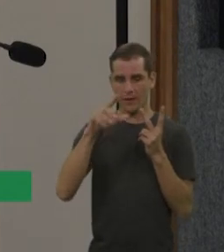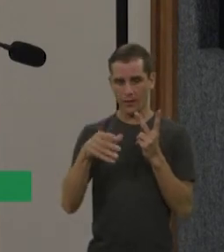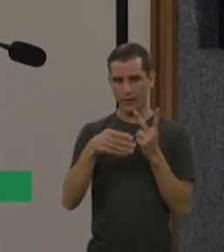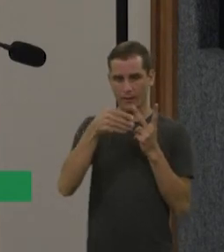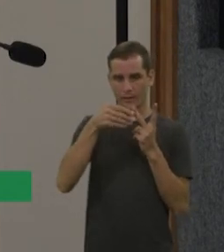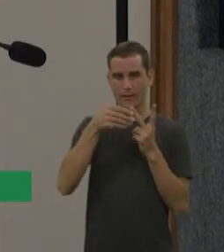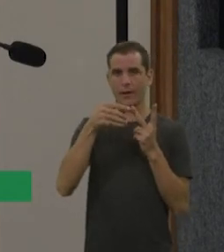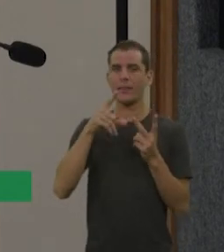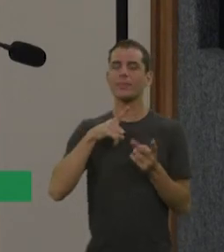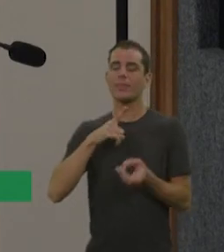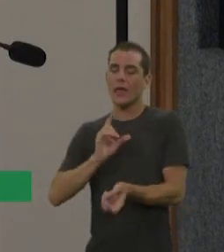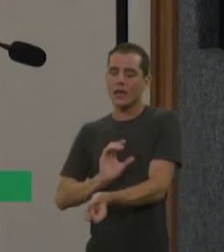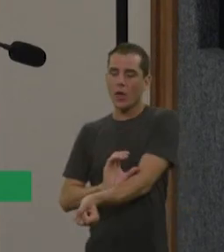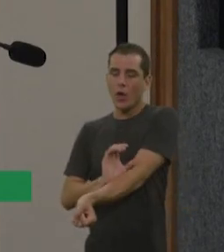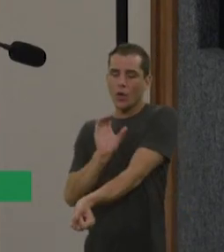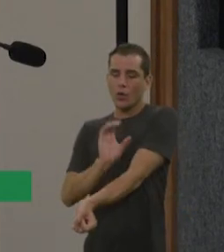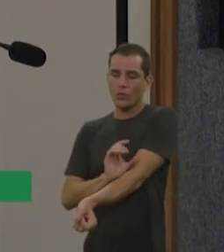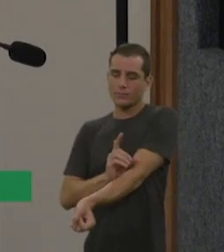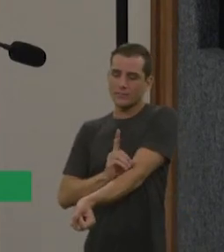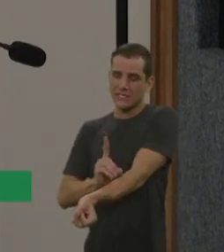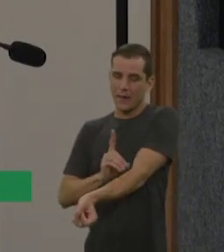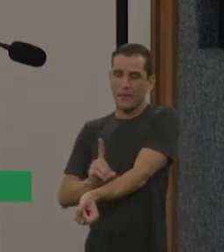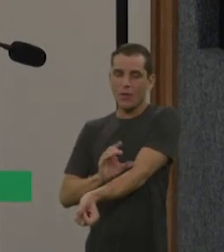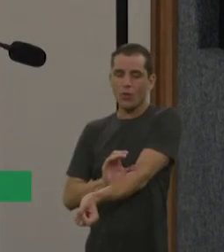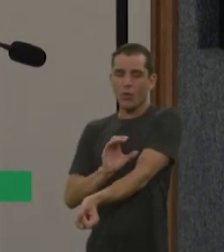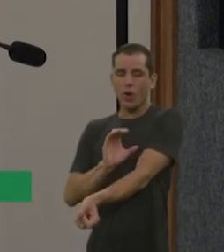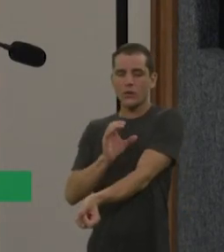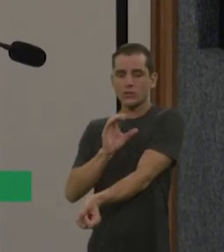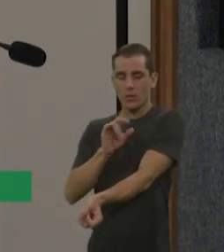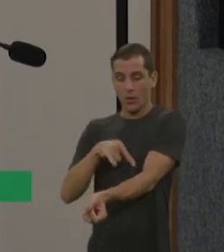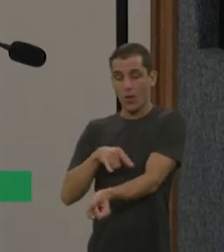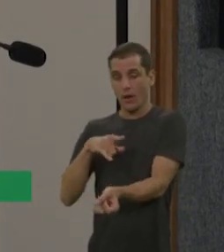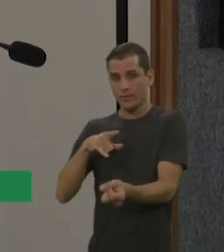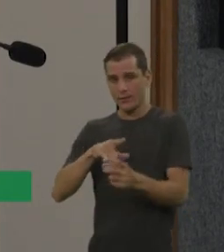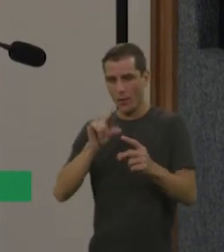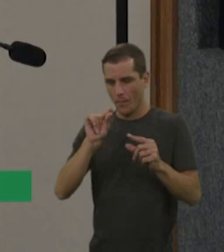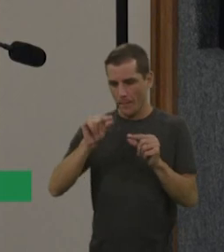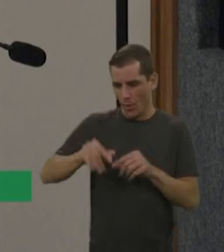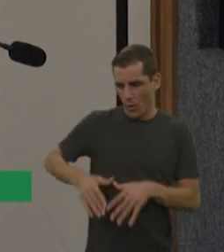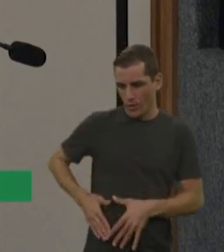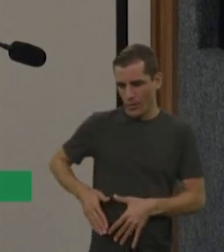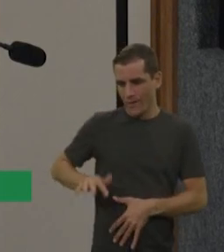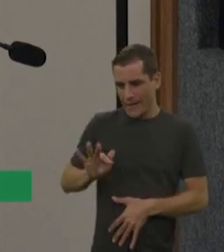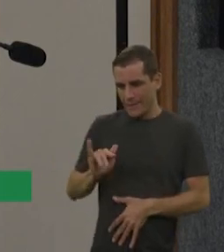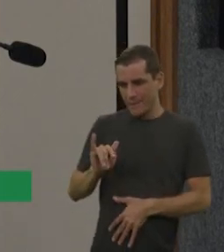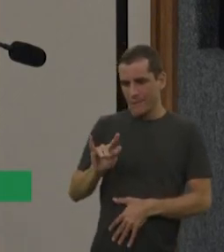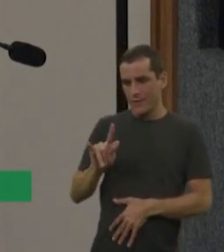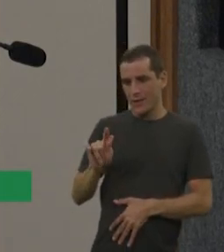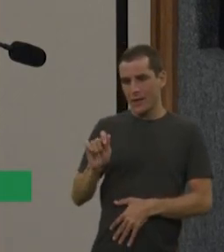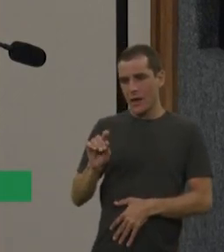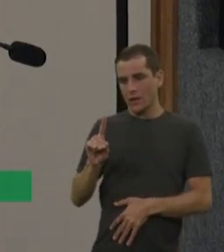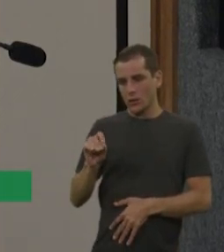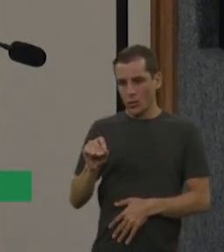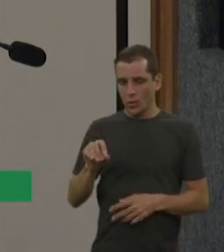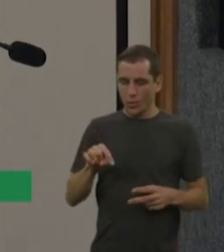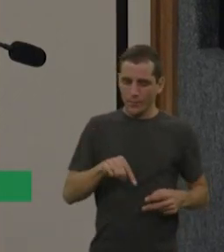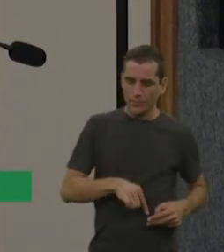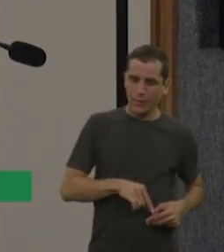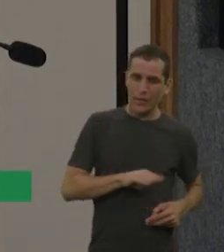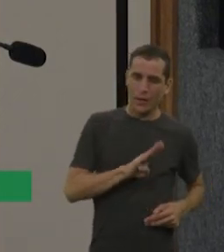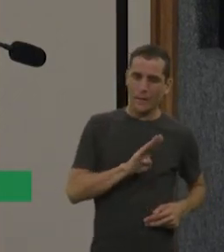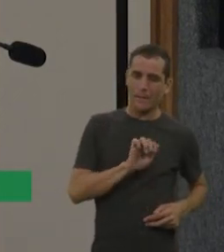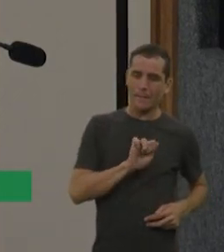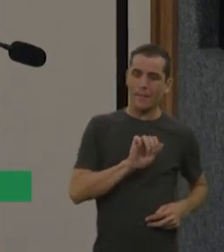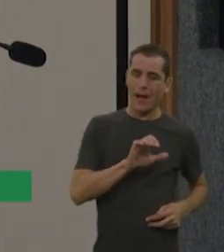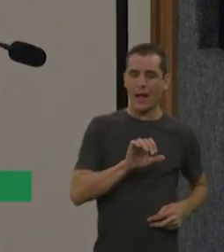que vai para o fígado e baço e tem um pouquinho de colesterol que vai para o cérebro. Tá? Então, é uma forma mista